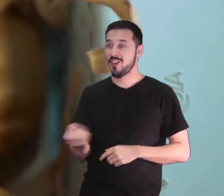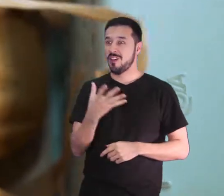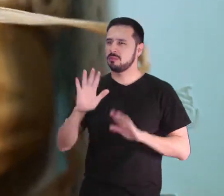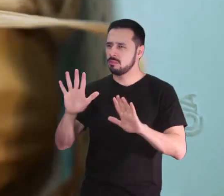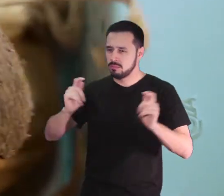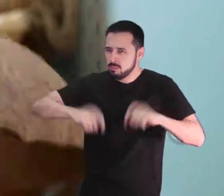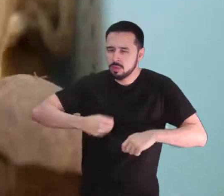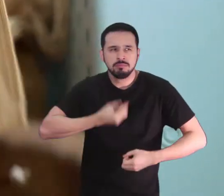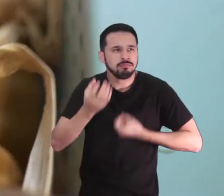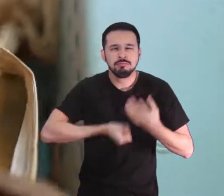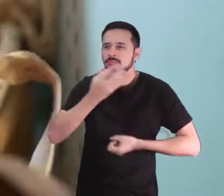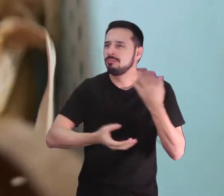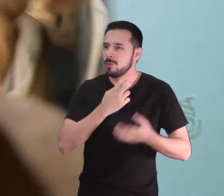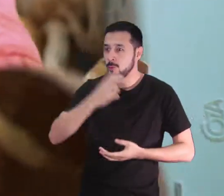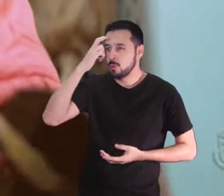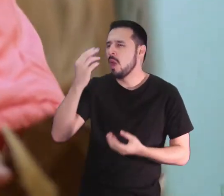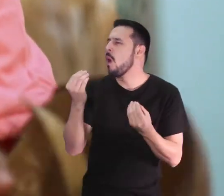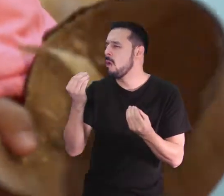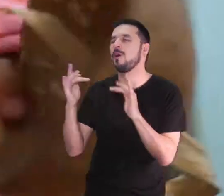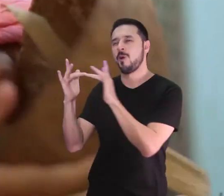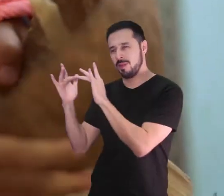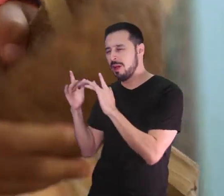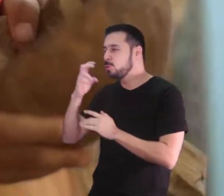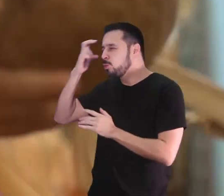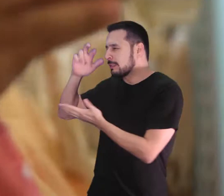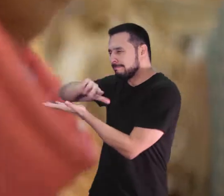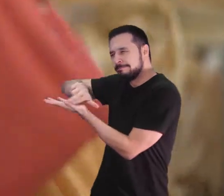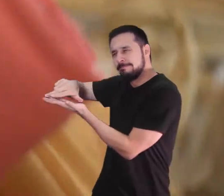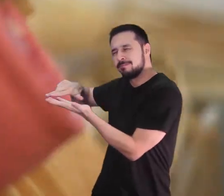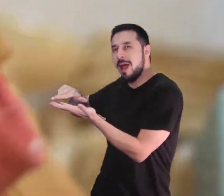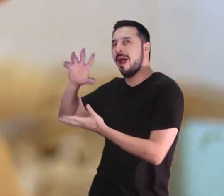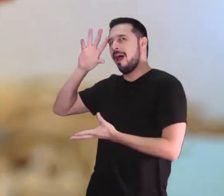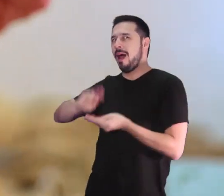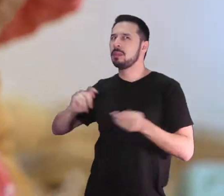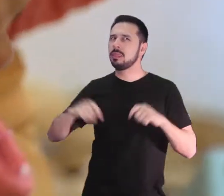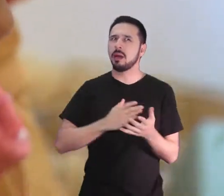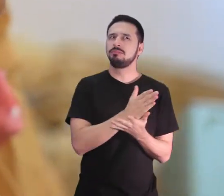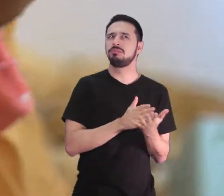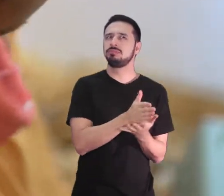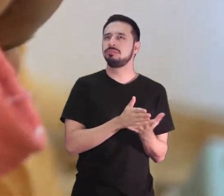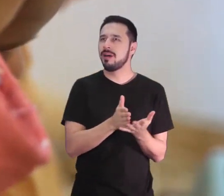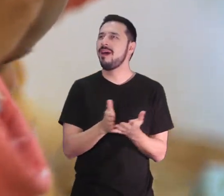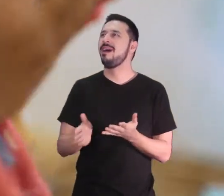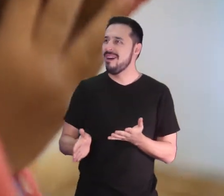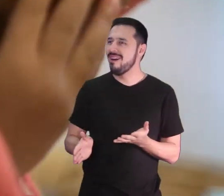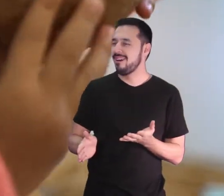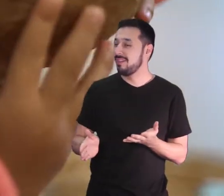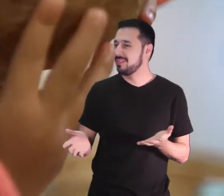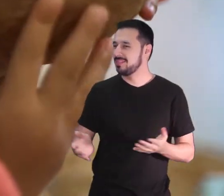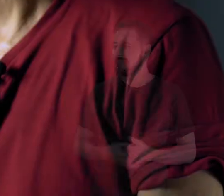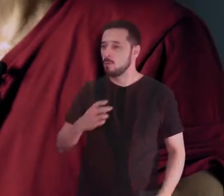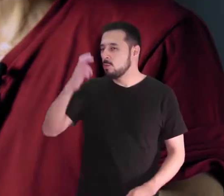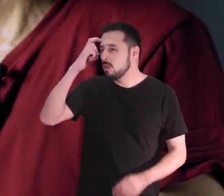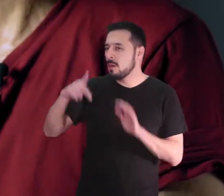A possibilidade dela criar coisas e produzir cultura é quando ela tem contato com diversas culturas e com diversas